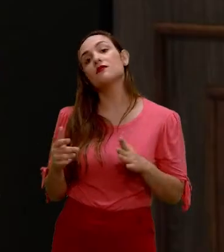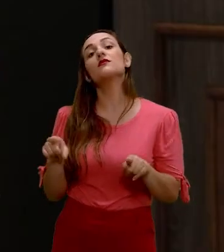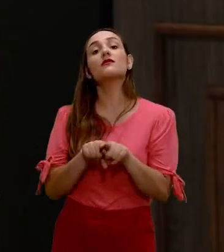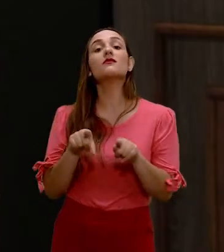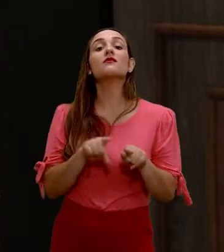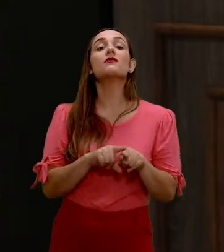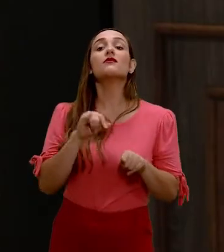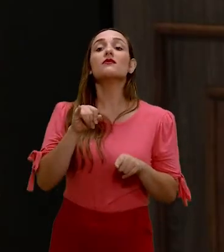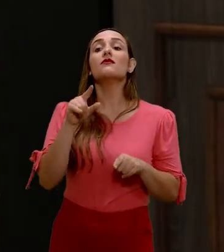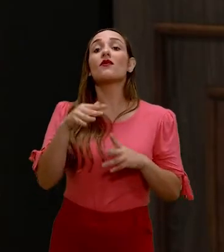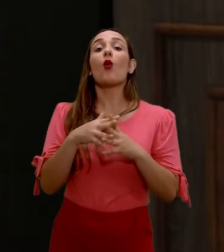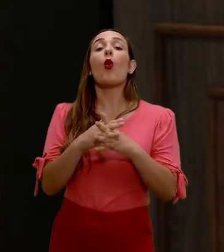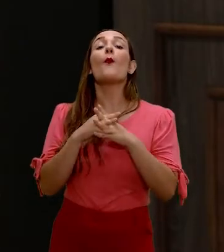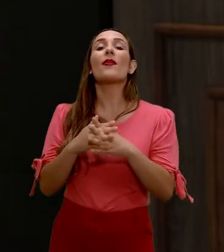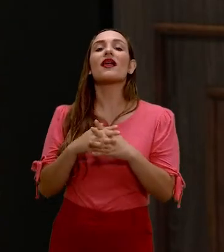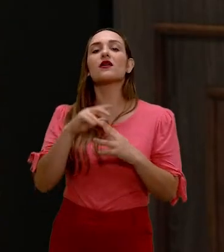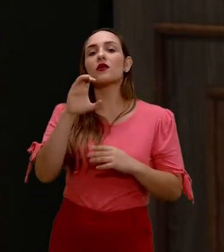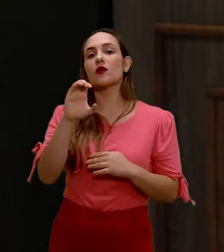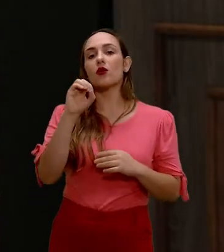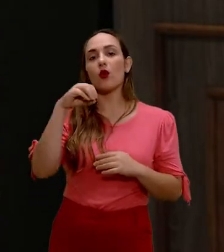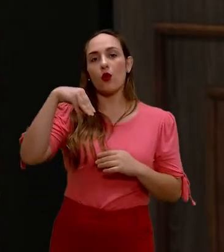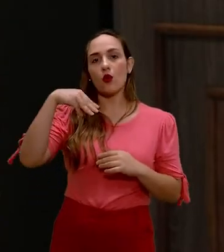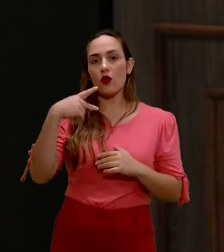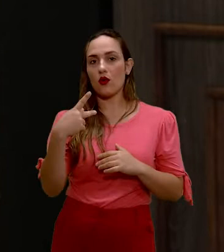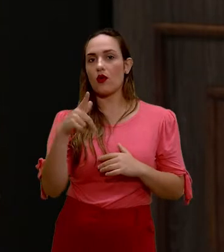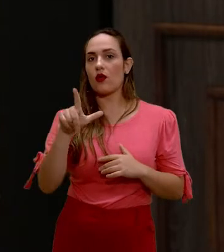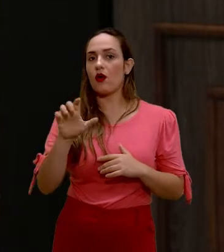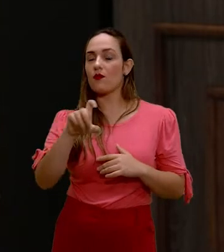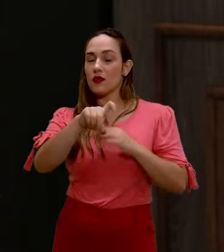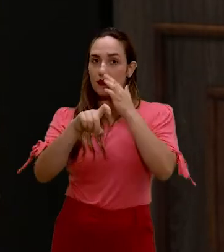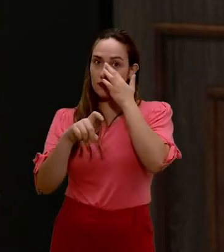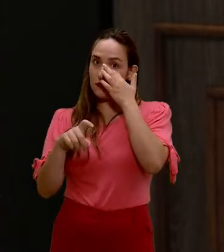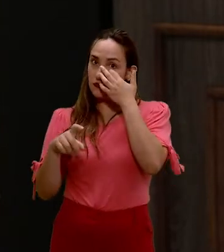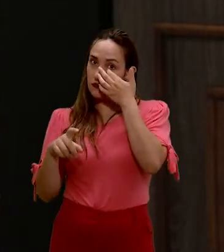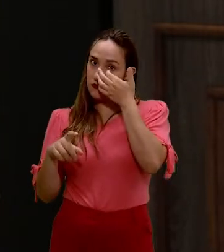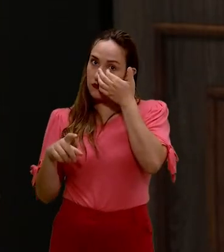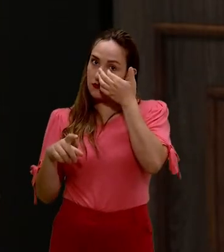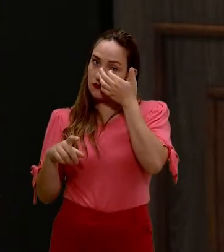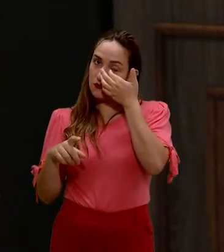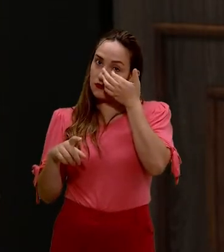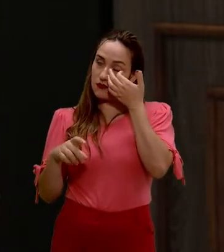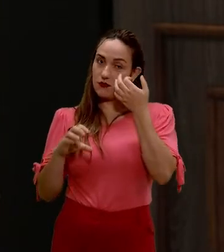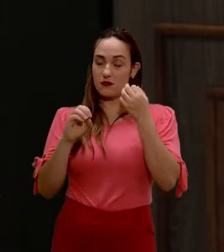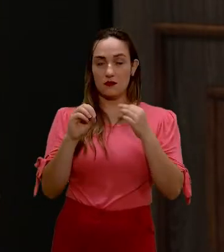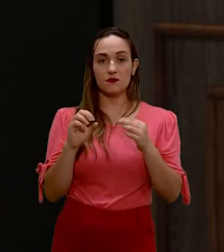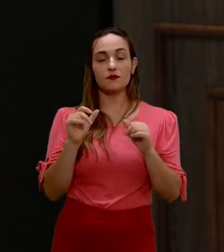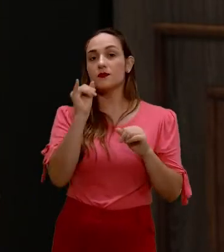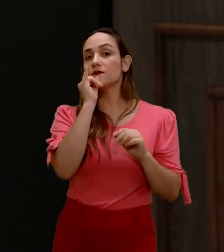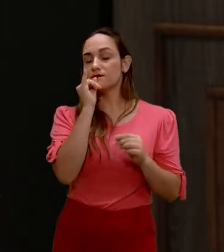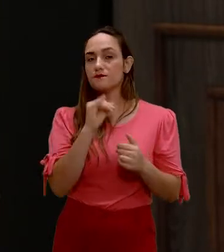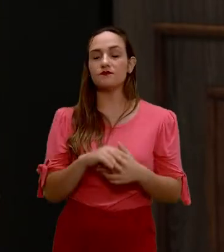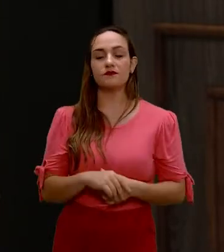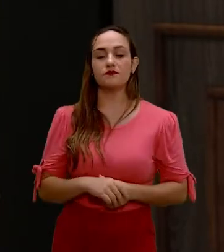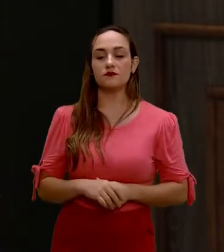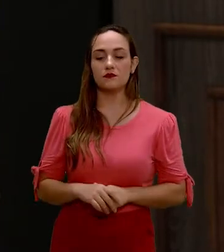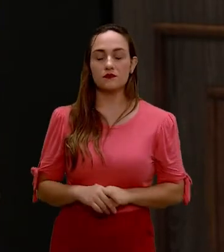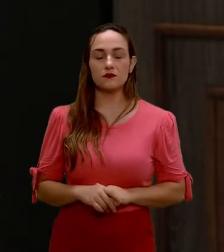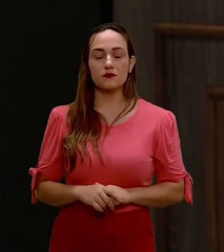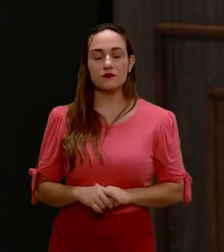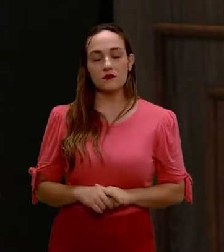Como assim? Porque se você tem um processo que você precisa expedir